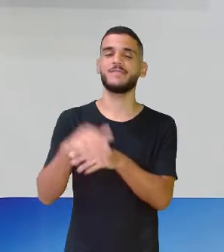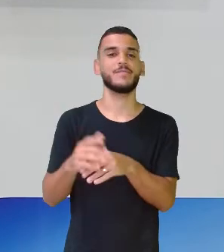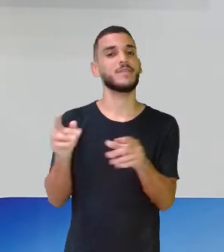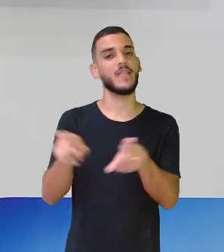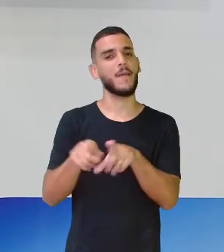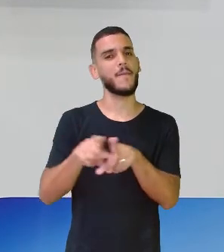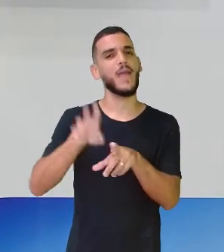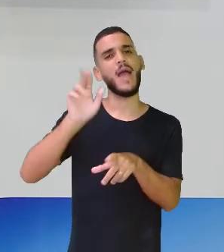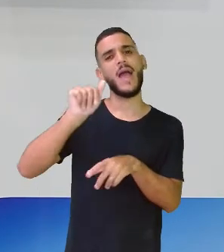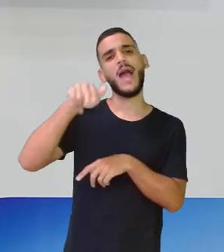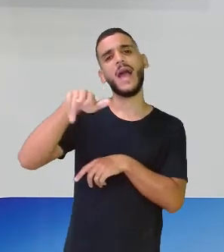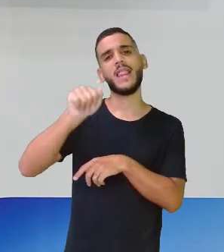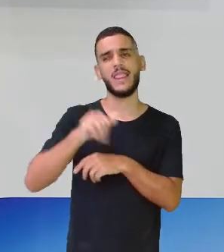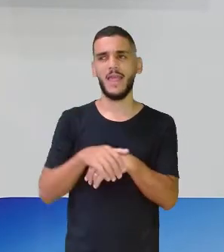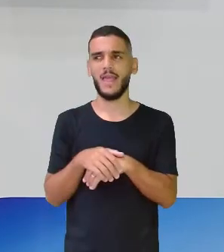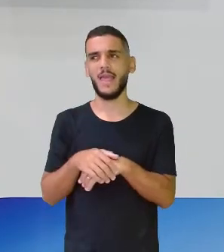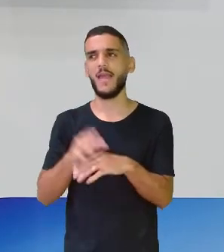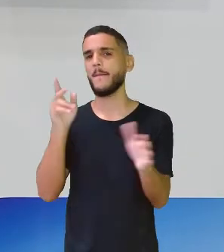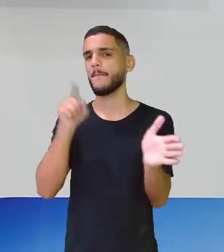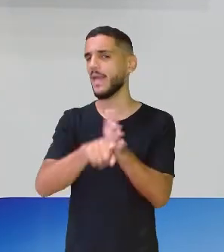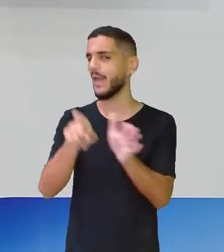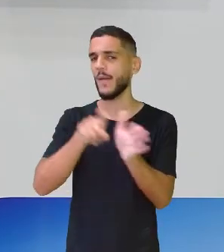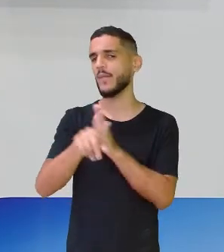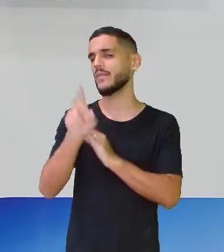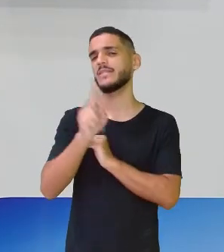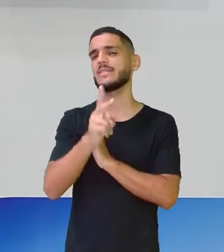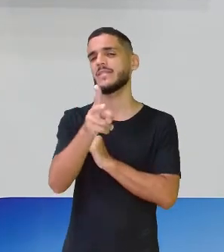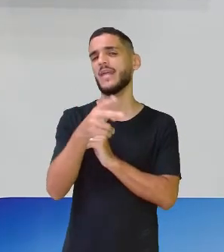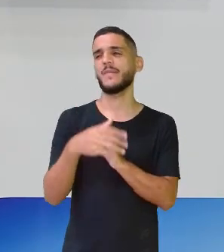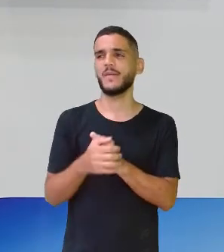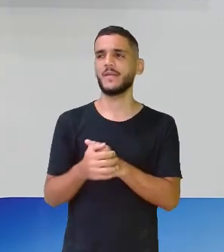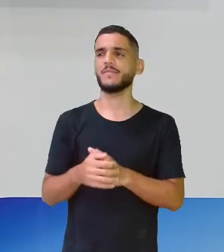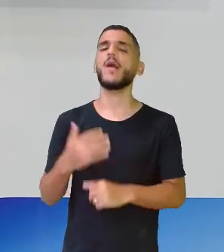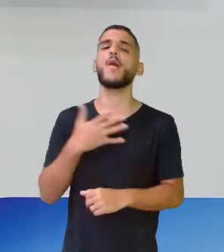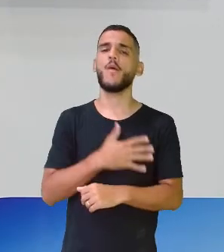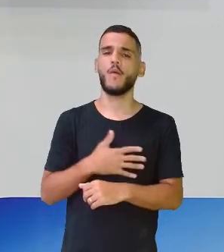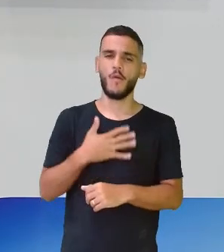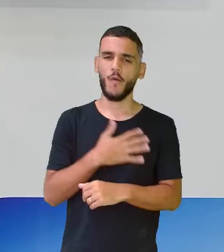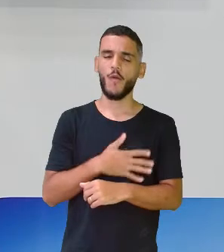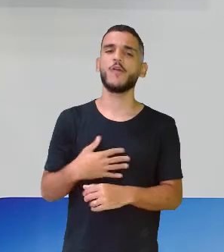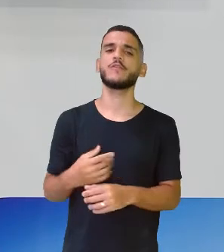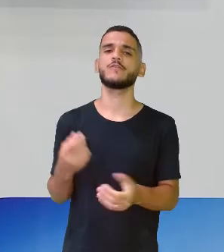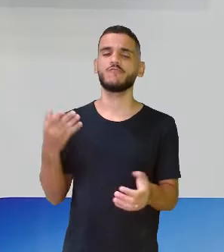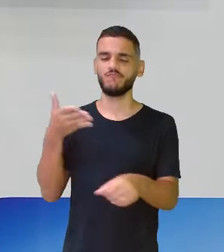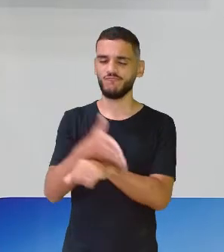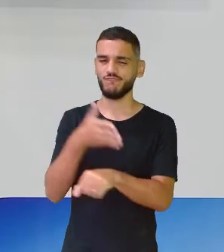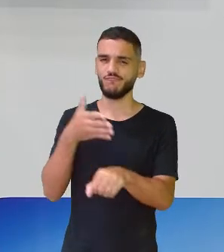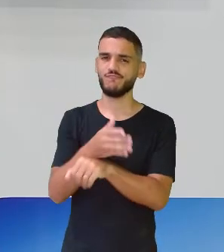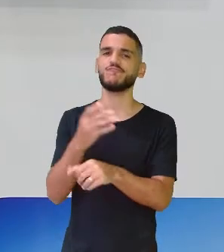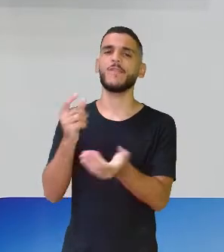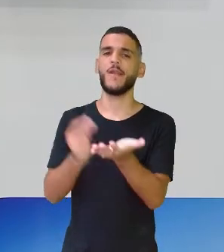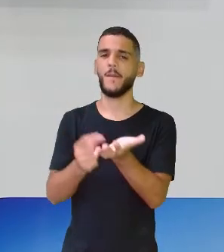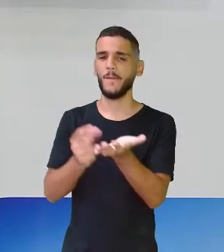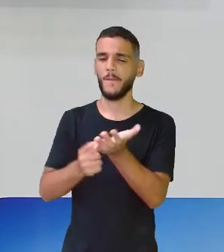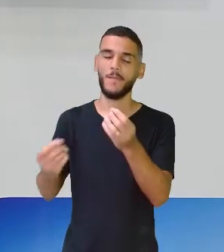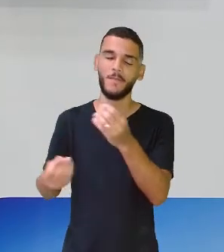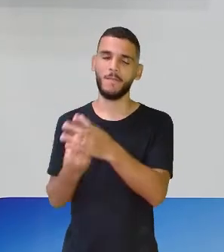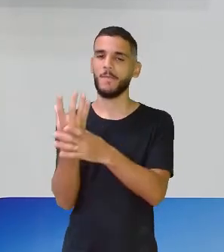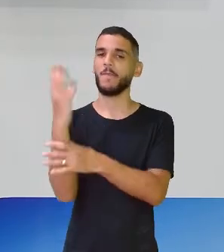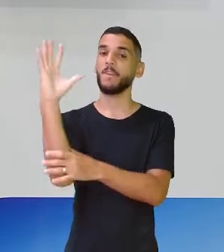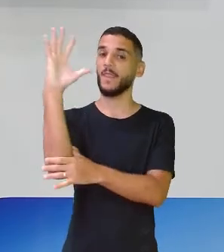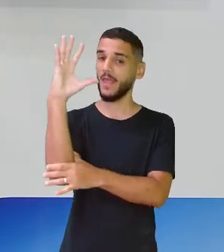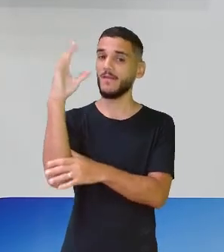está perguntando, esse livro está na árvore, professora? A Ana gosta bastante, pelo que eu vejo, de acessar a árvore de livro. Então,